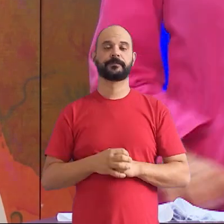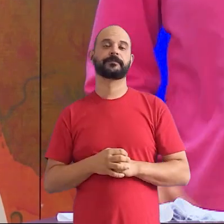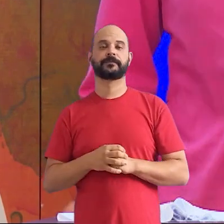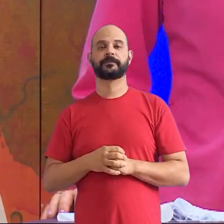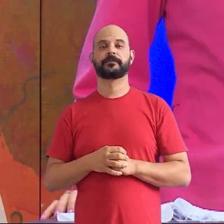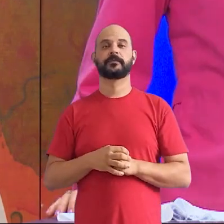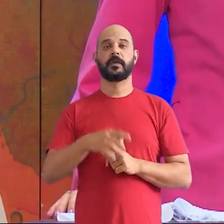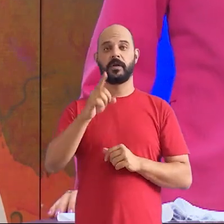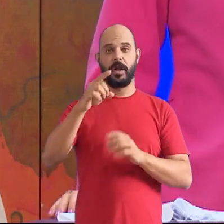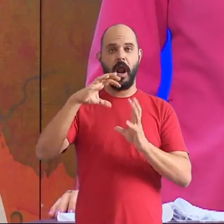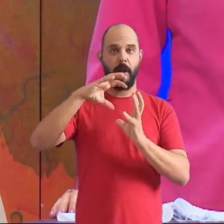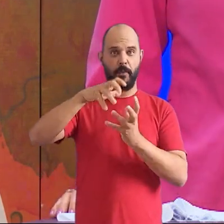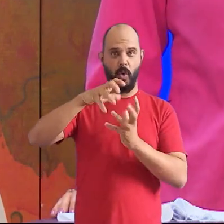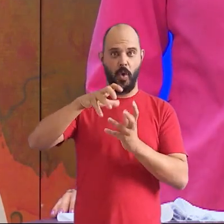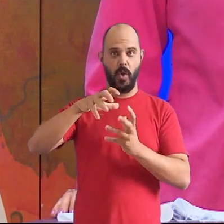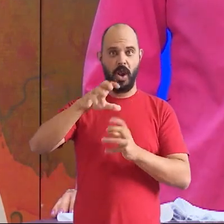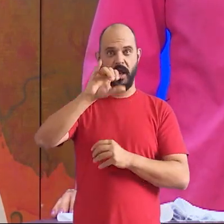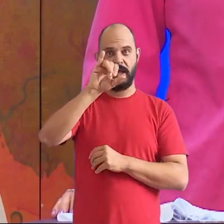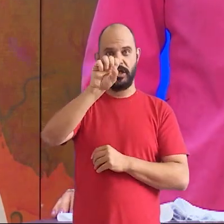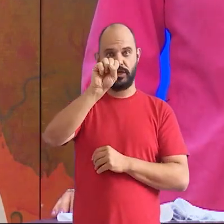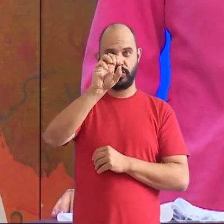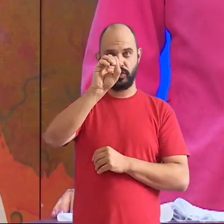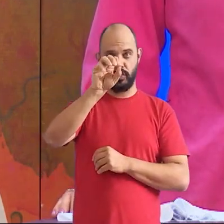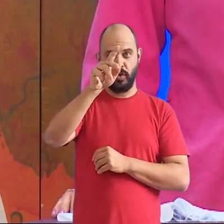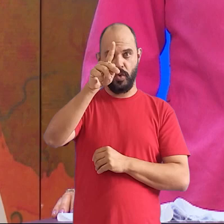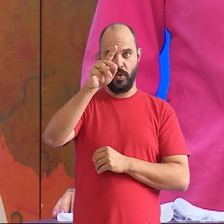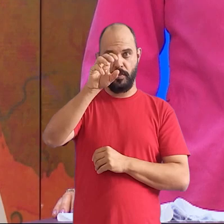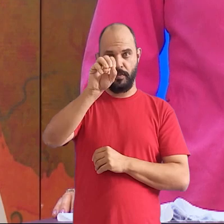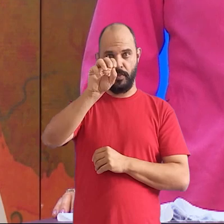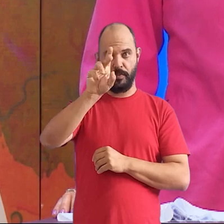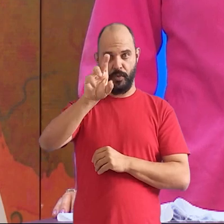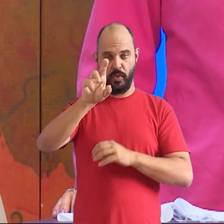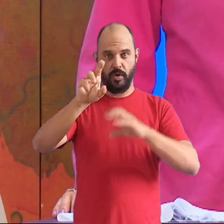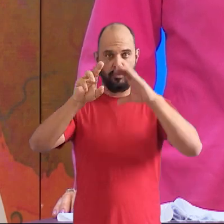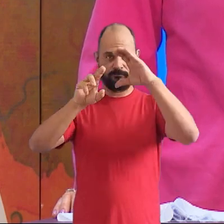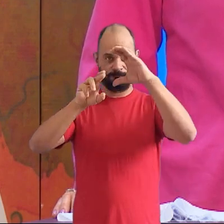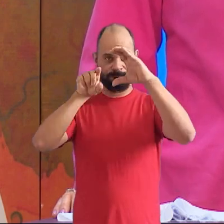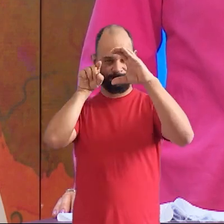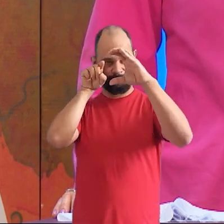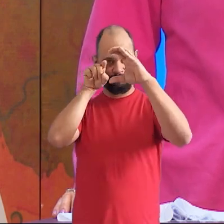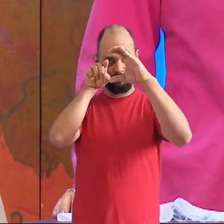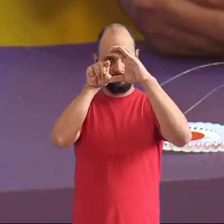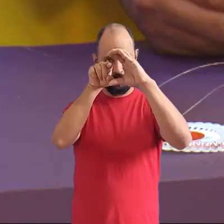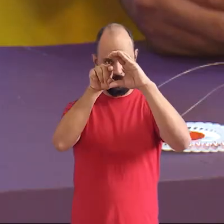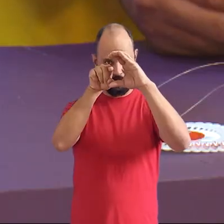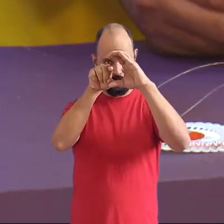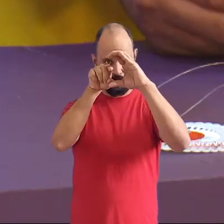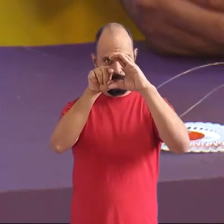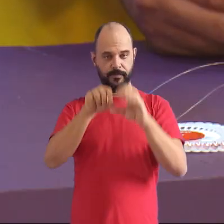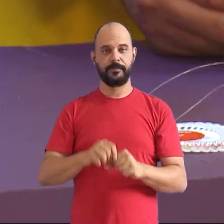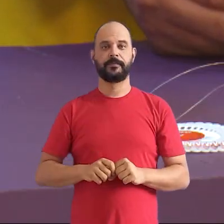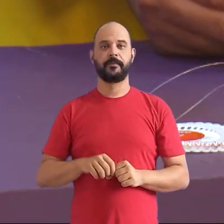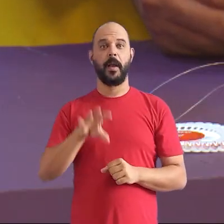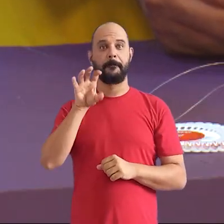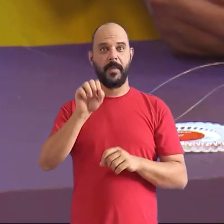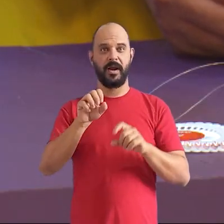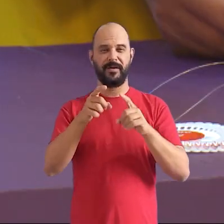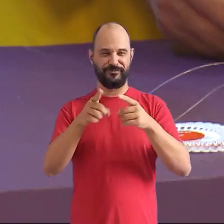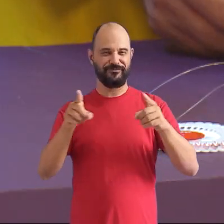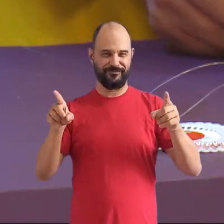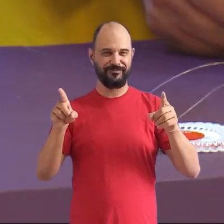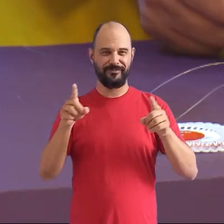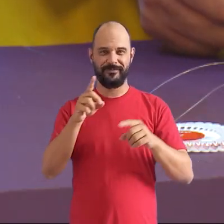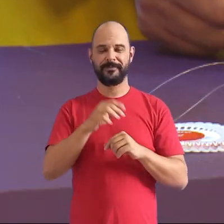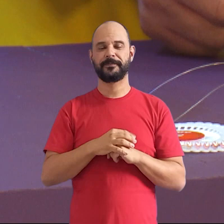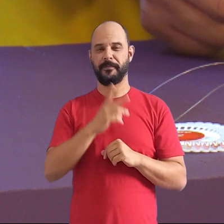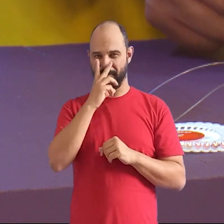Primeiro passo, pegue a bola de isopor e faça um furo no centro. Dessa maneira, você vai pegar o palito